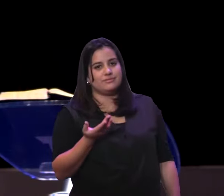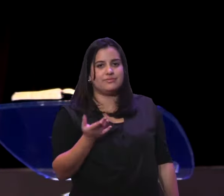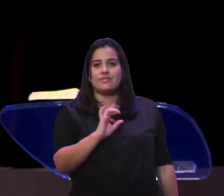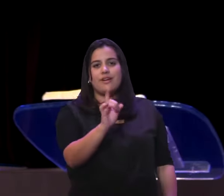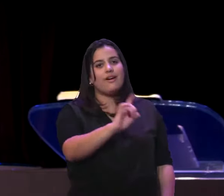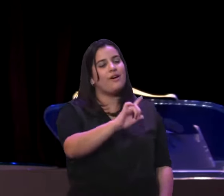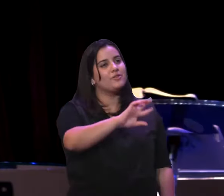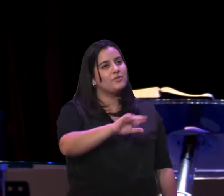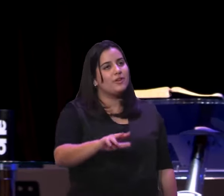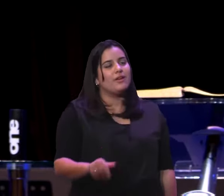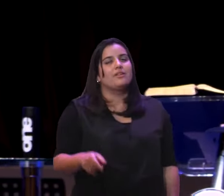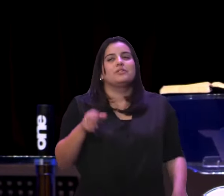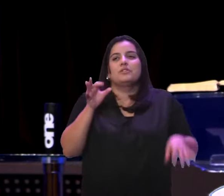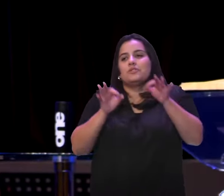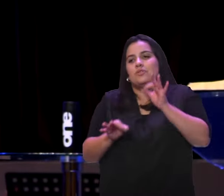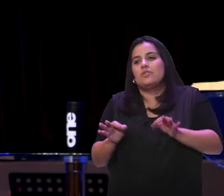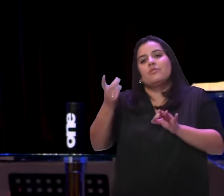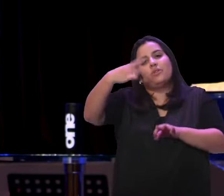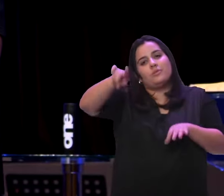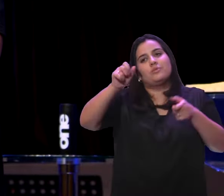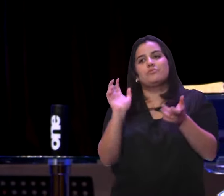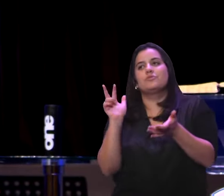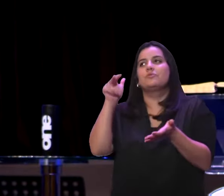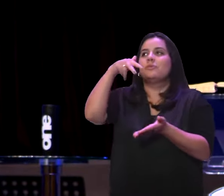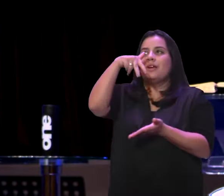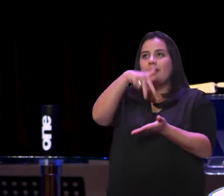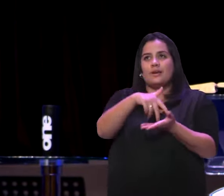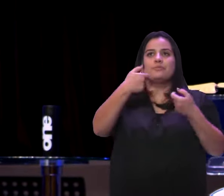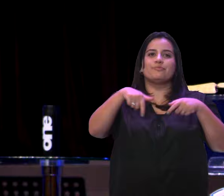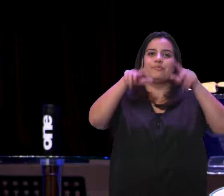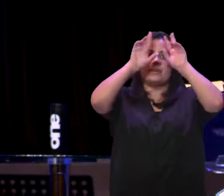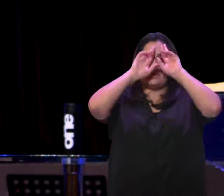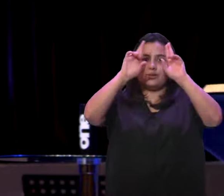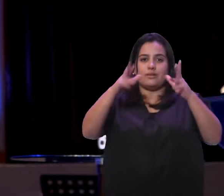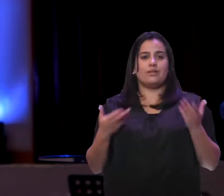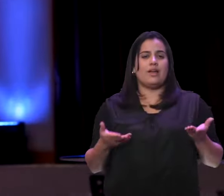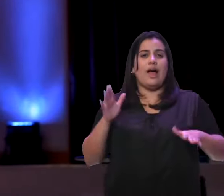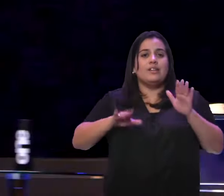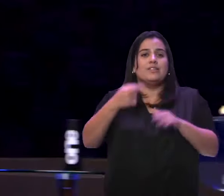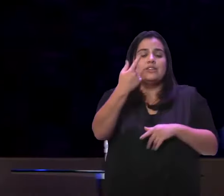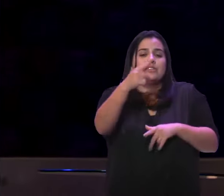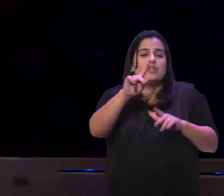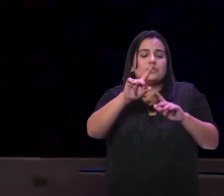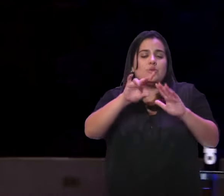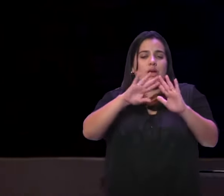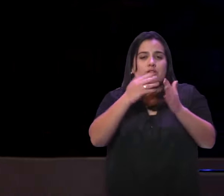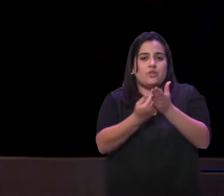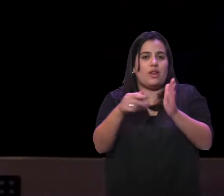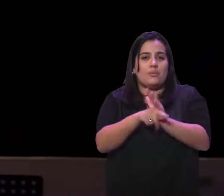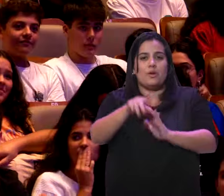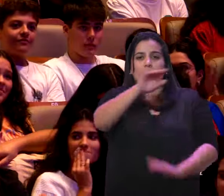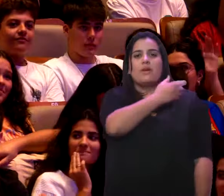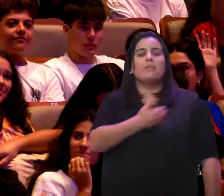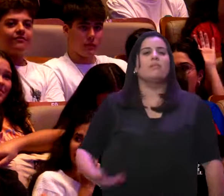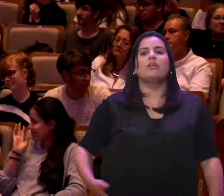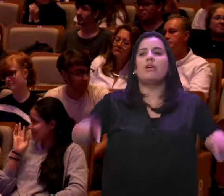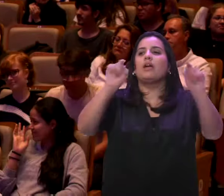Não, o juiz entra, todos têm que ficar de pé. Até no seu colégio militar é assim. Quem estuda no colégio militar? Deixa eu